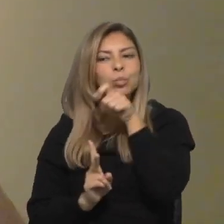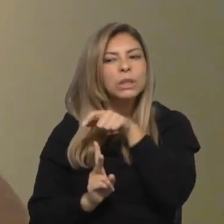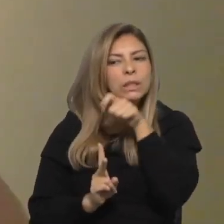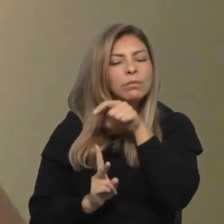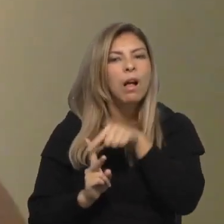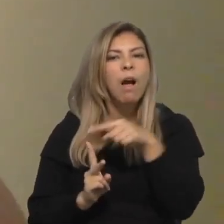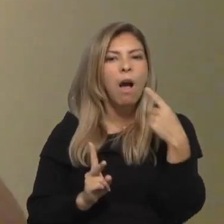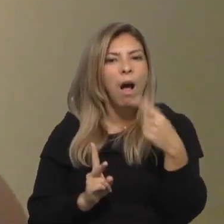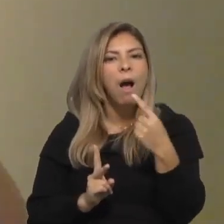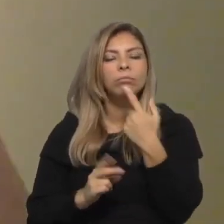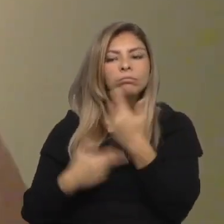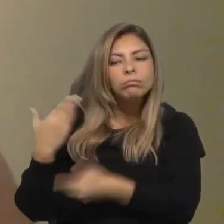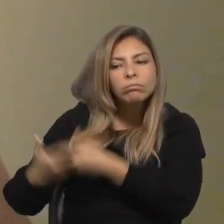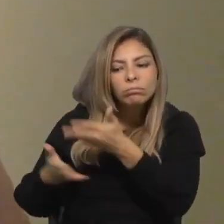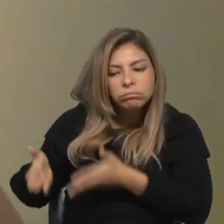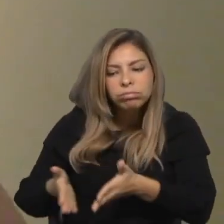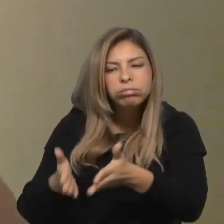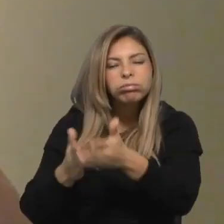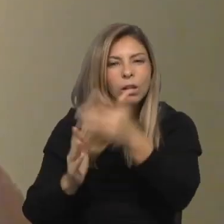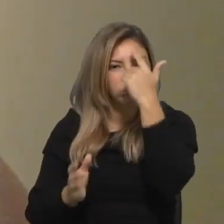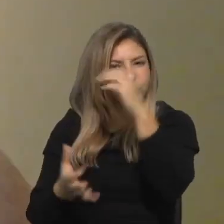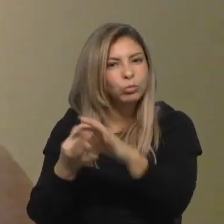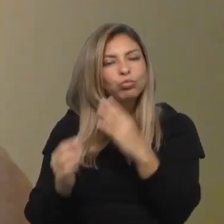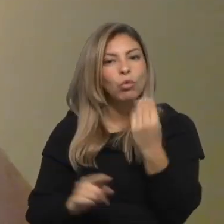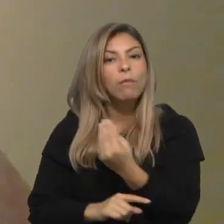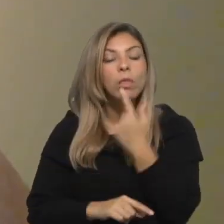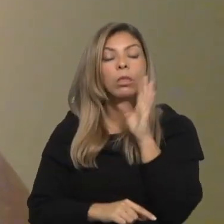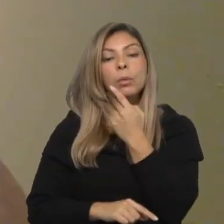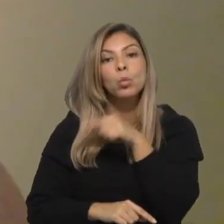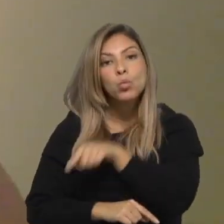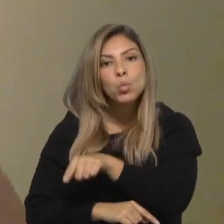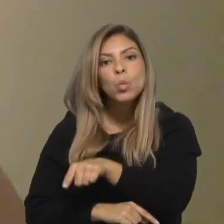uma caminhada mais longa que os jovens, devido ao limite de tempo,